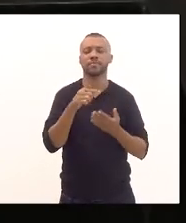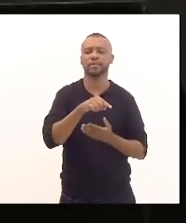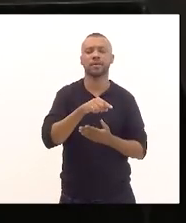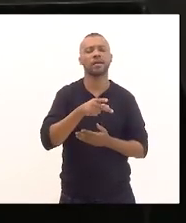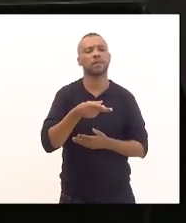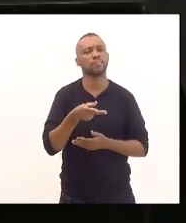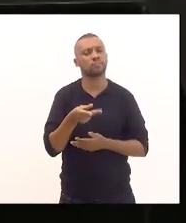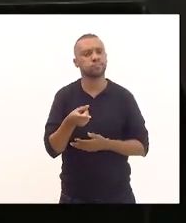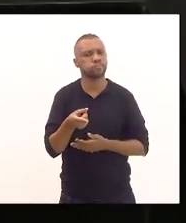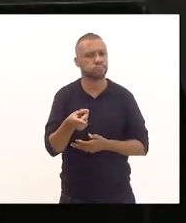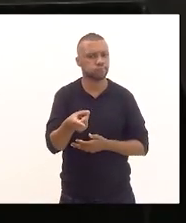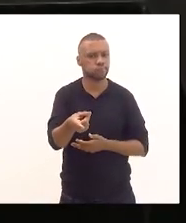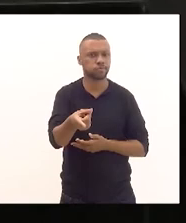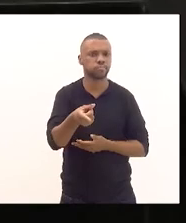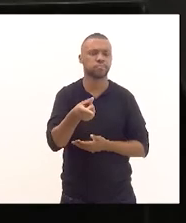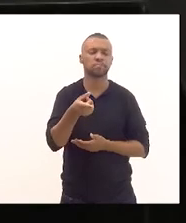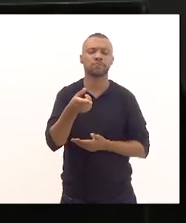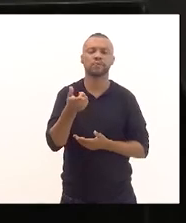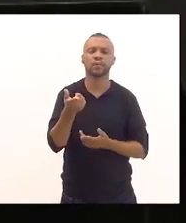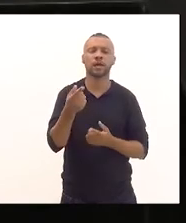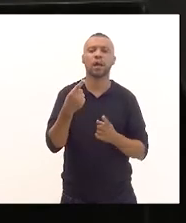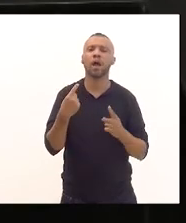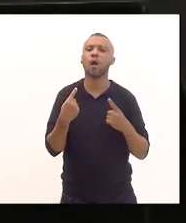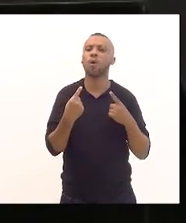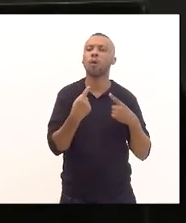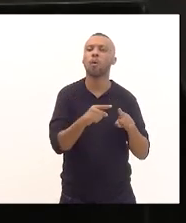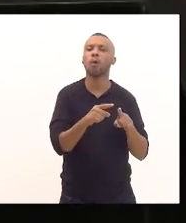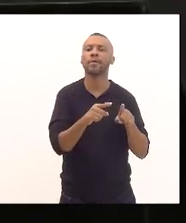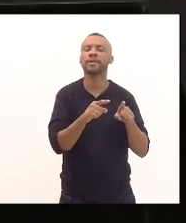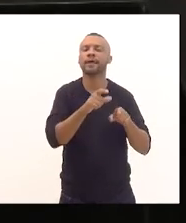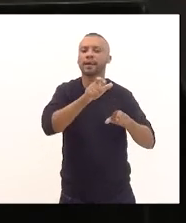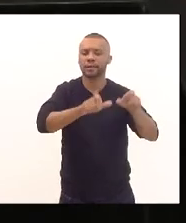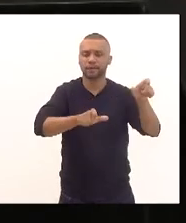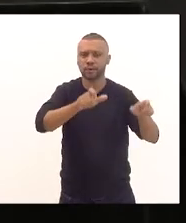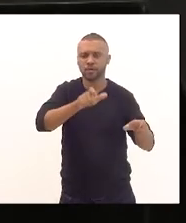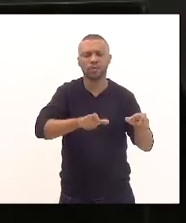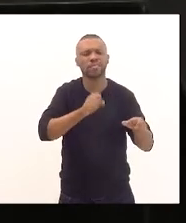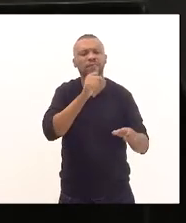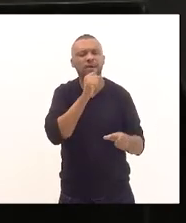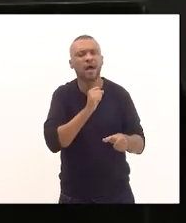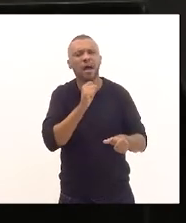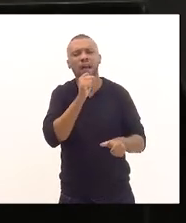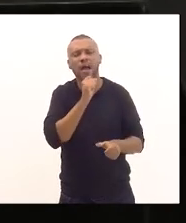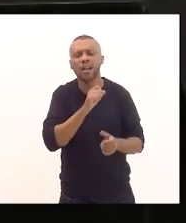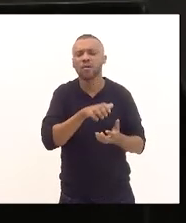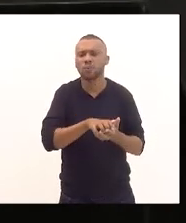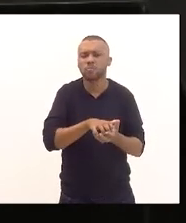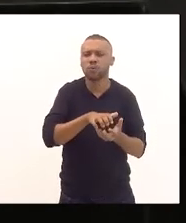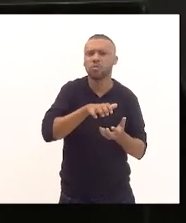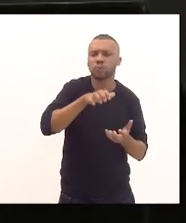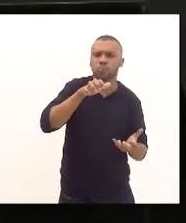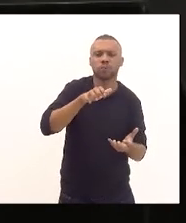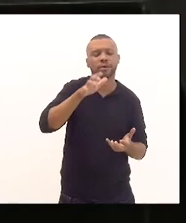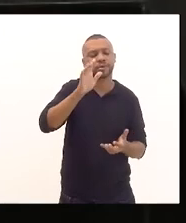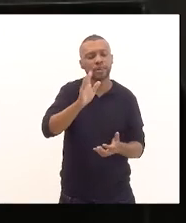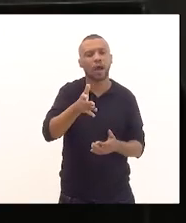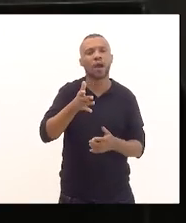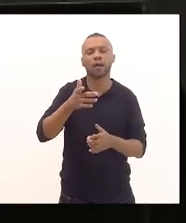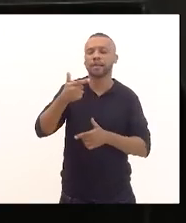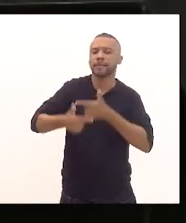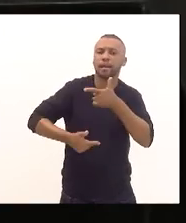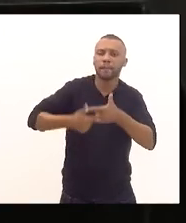perpetrada não é contra esses essas pessoas que tanto já contribuíram para a sociedade